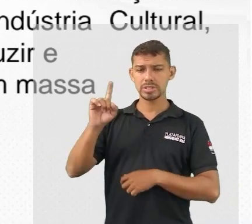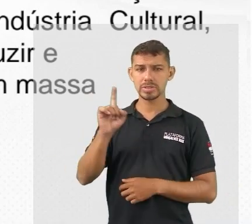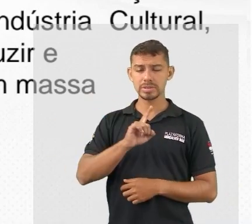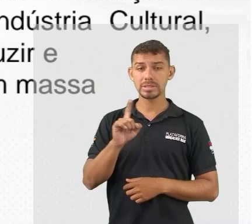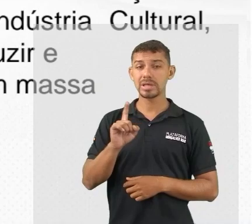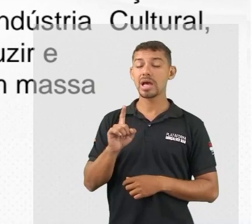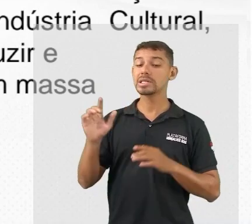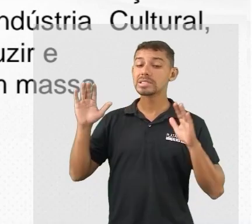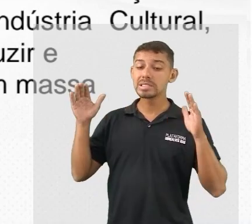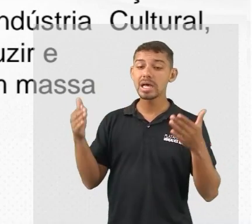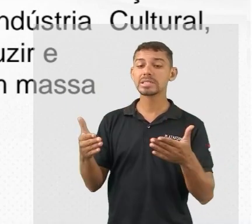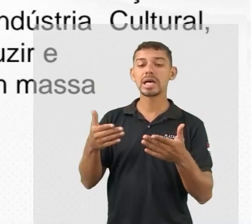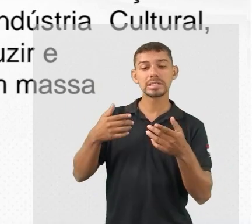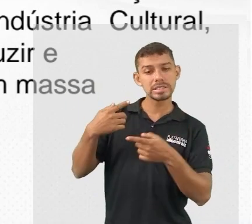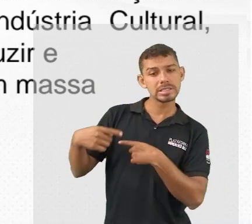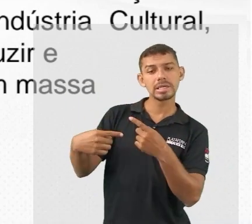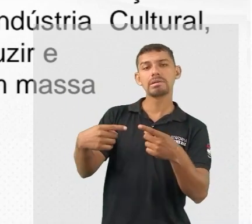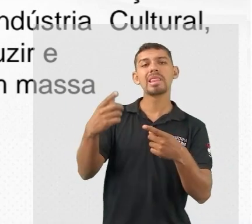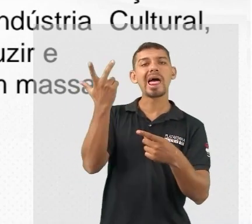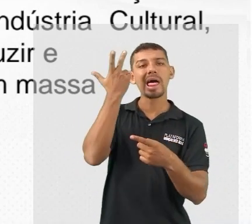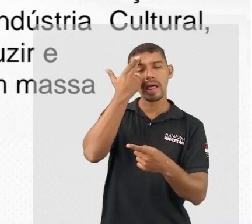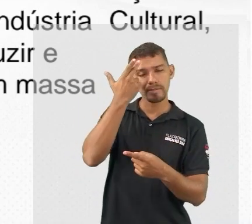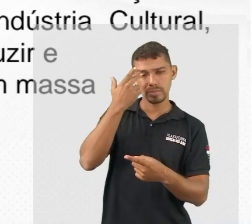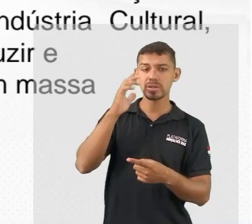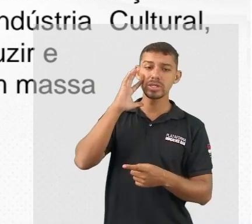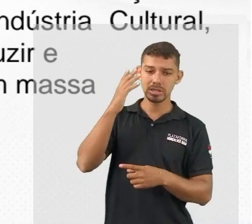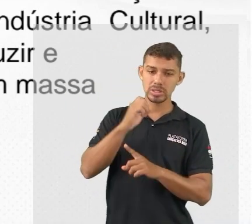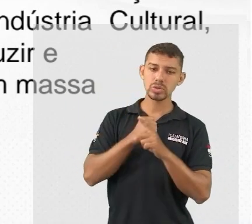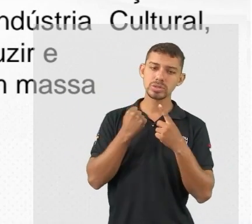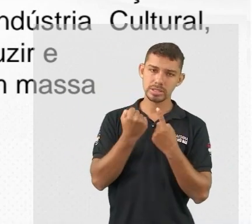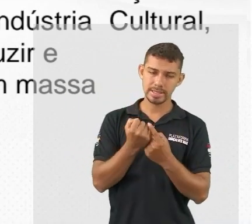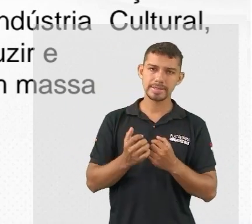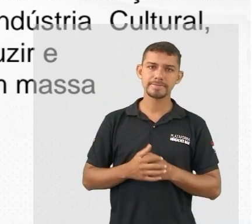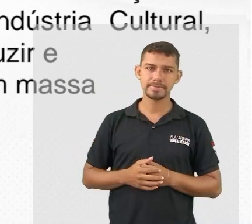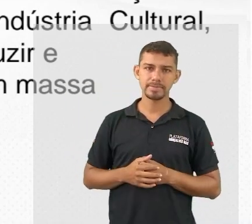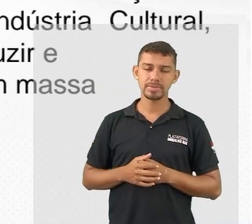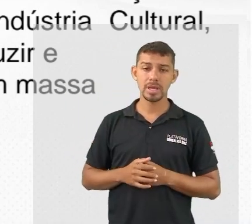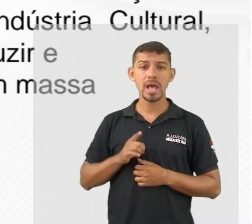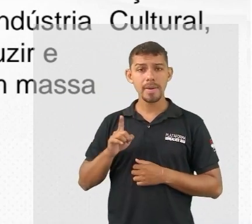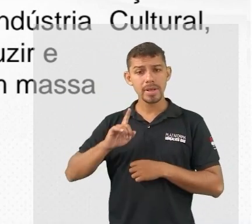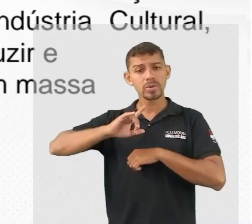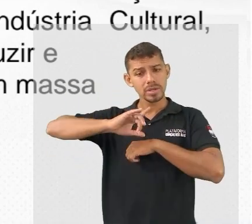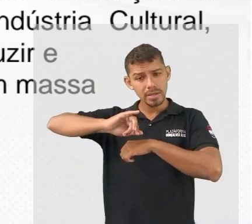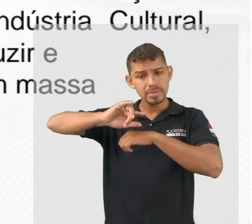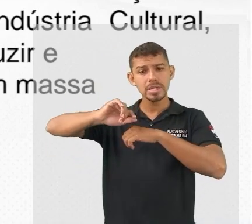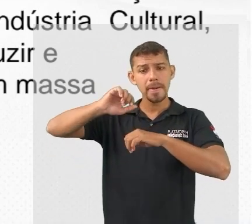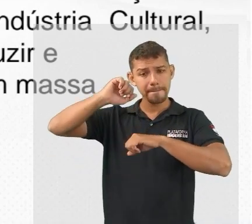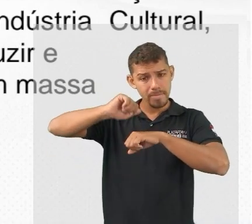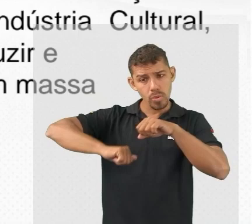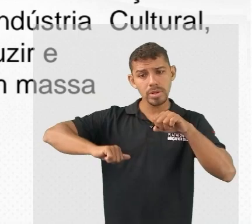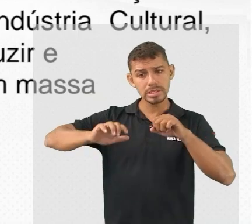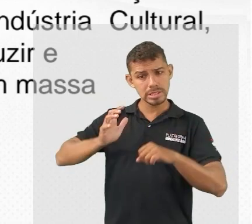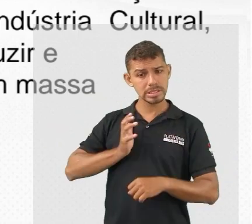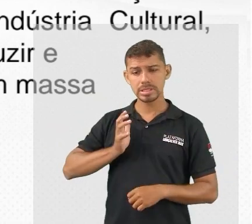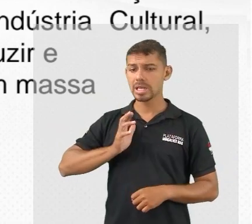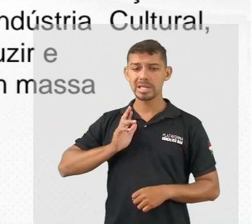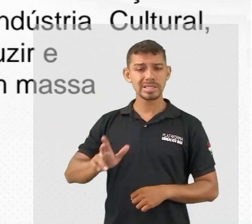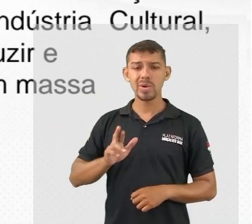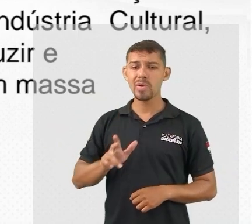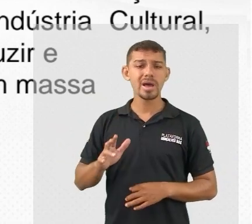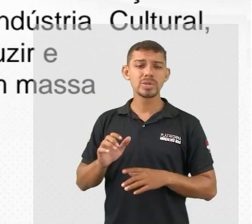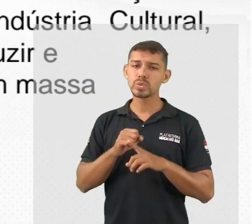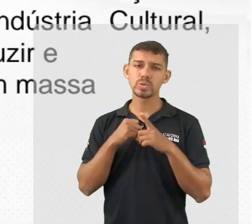com a dinâmica natural de funcionamento da sociedade. Pelo capitalismo, pobreza e riqueza não seriam